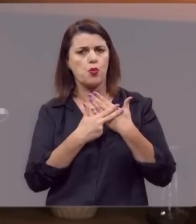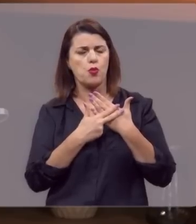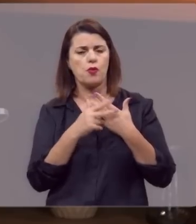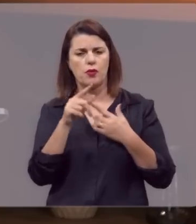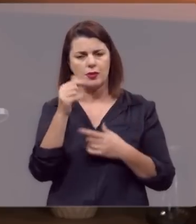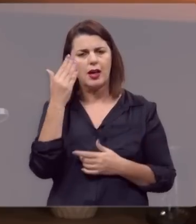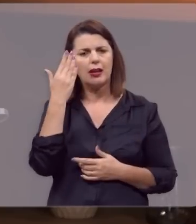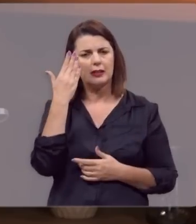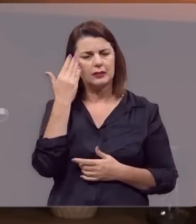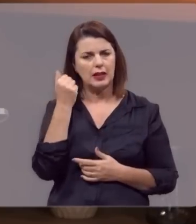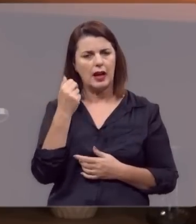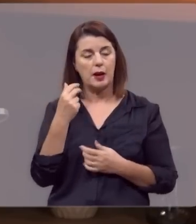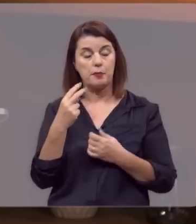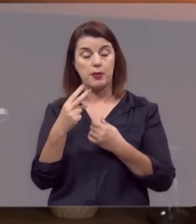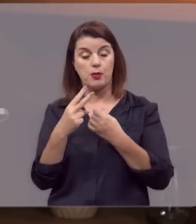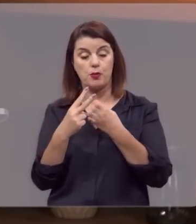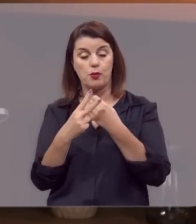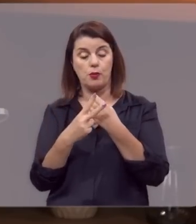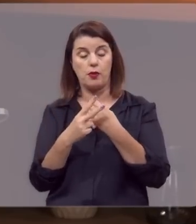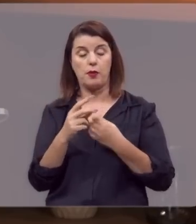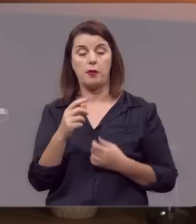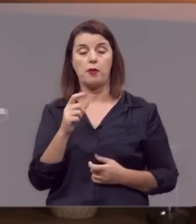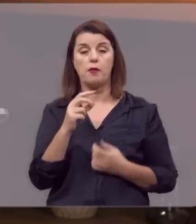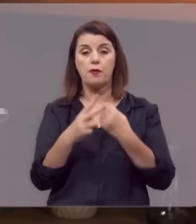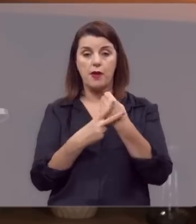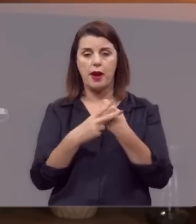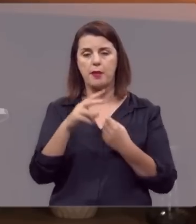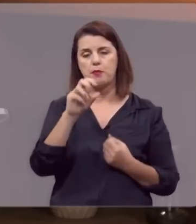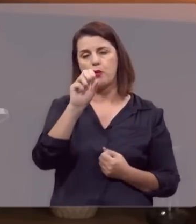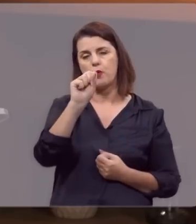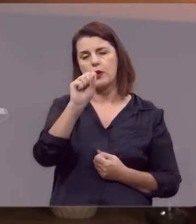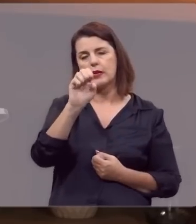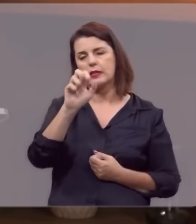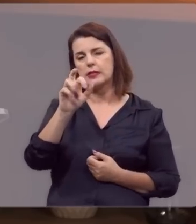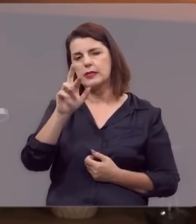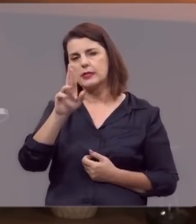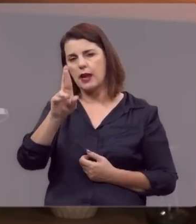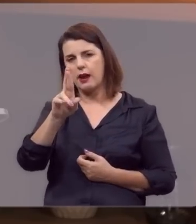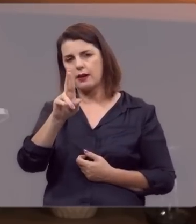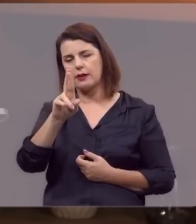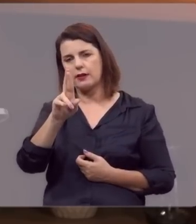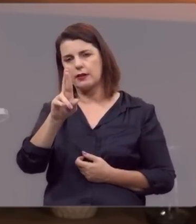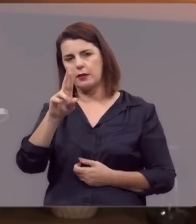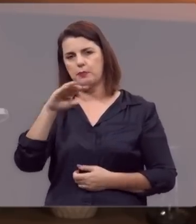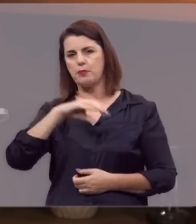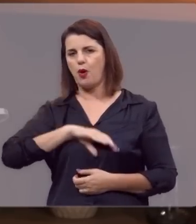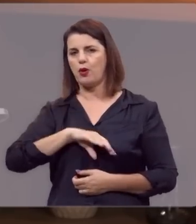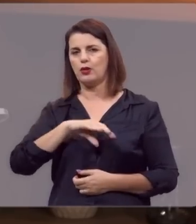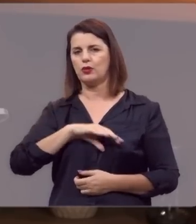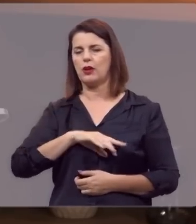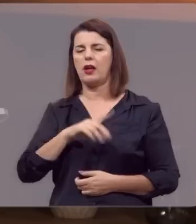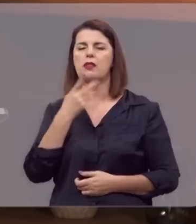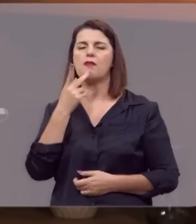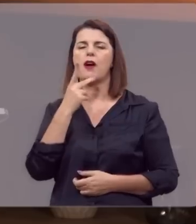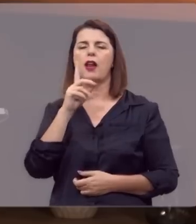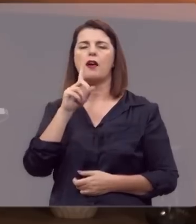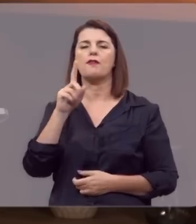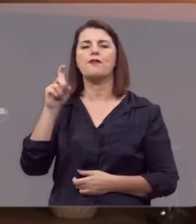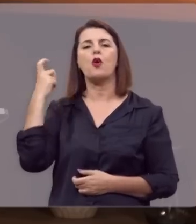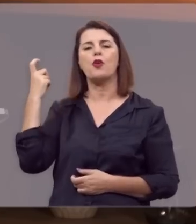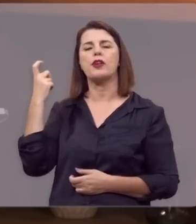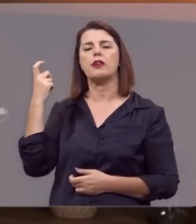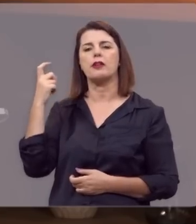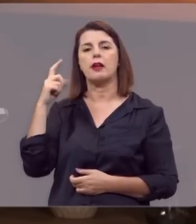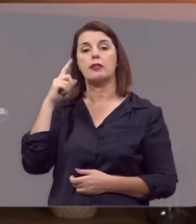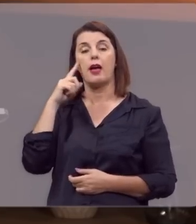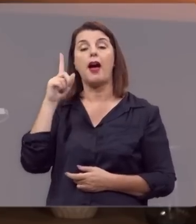bem sabe que o verbo ser aí não está no pretérito perfeito. Ele não diz no princípio foi o Verbo, mas está